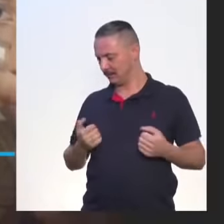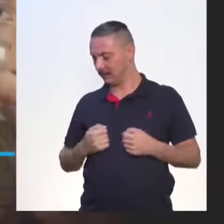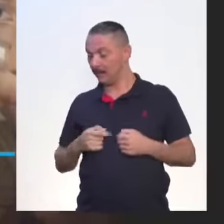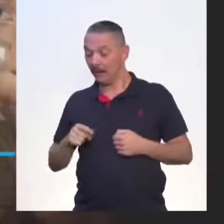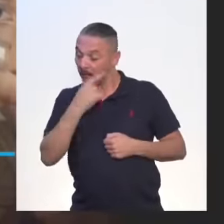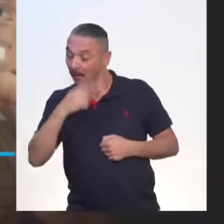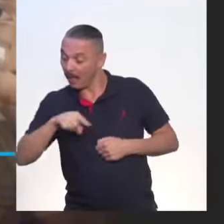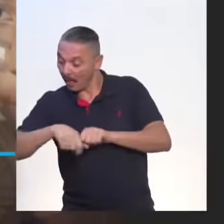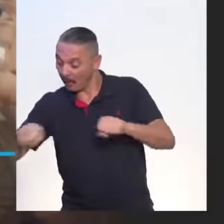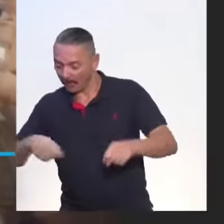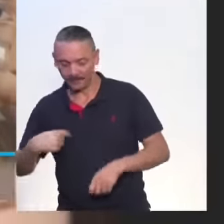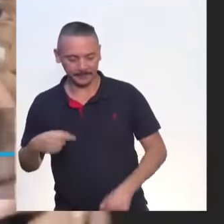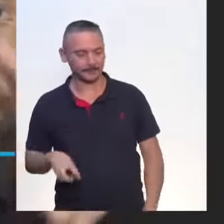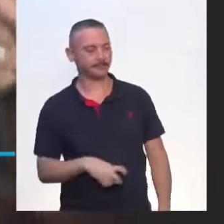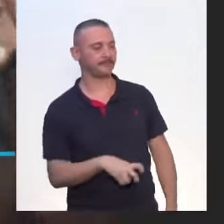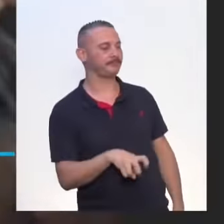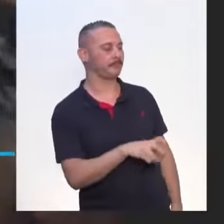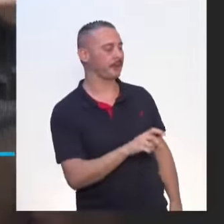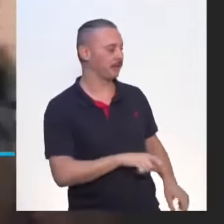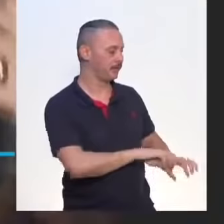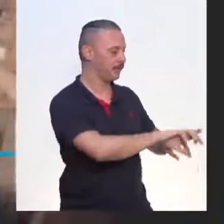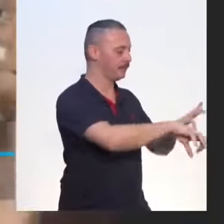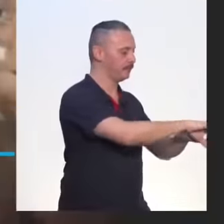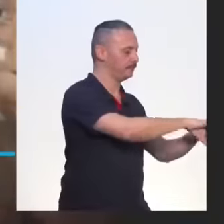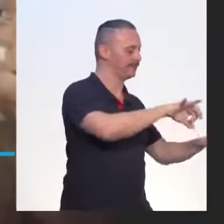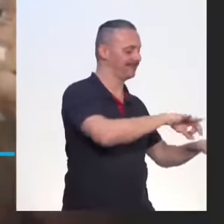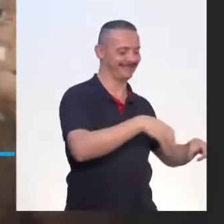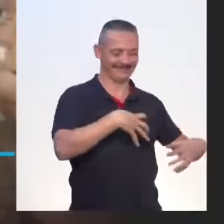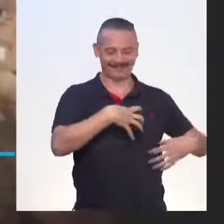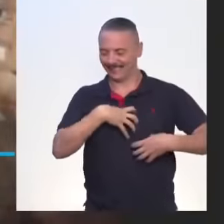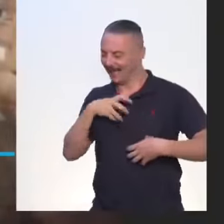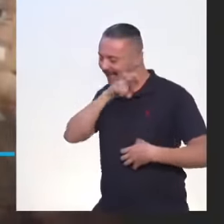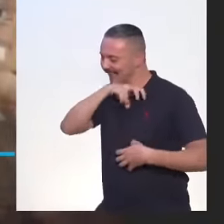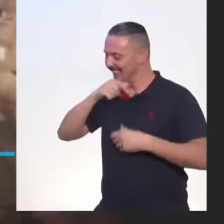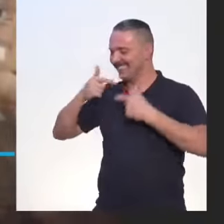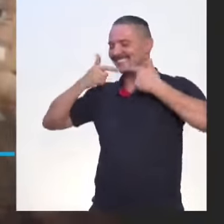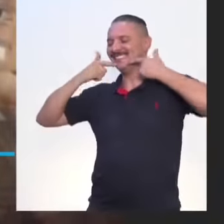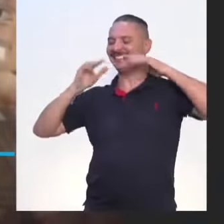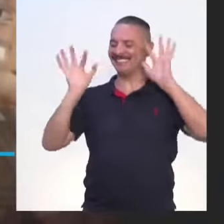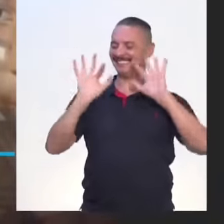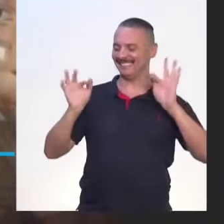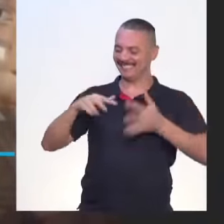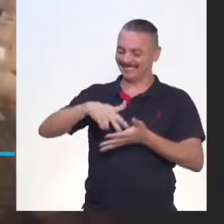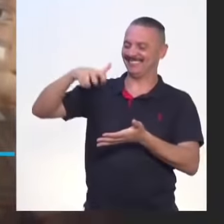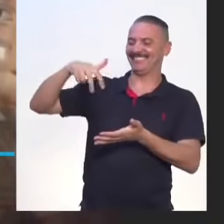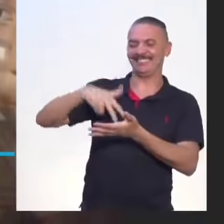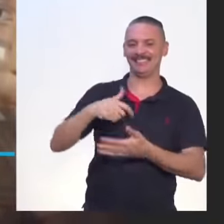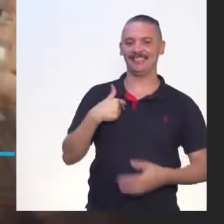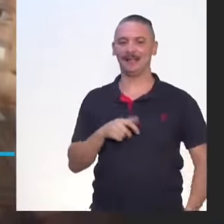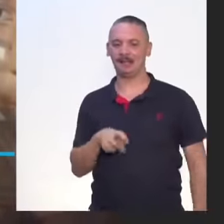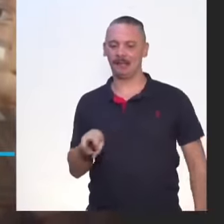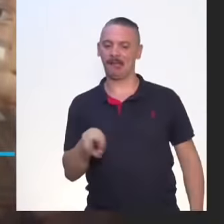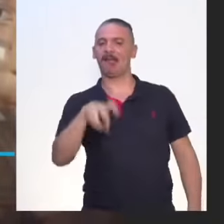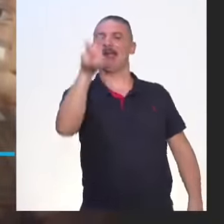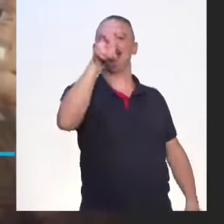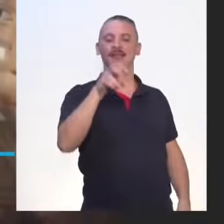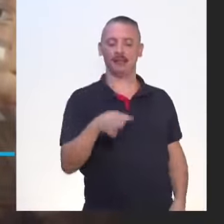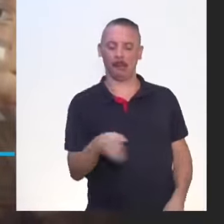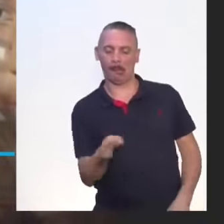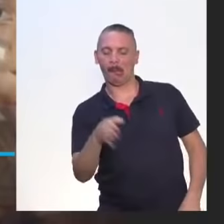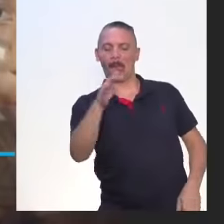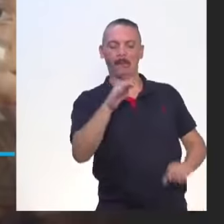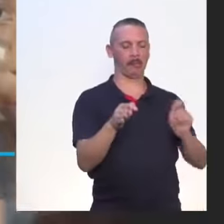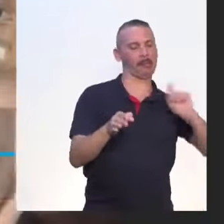Caru Taru foi lá, amarrou, e de fato a cobra grande ficou feliz, né? E toda vez que e parar de